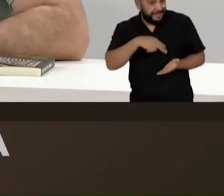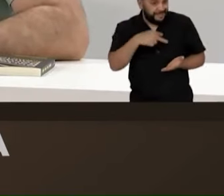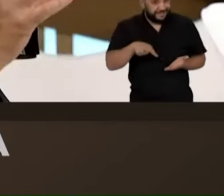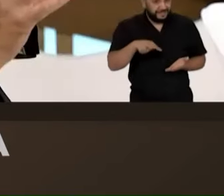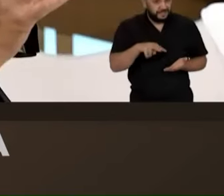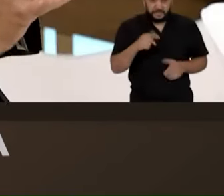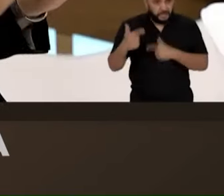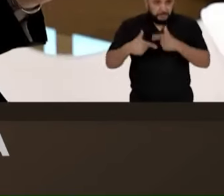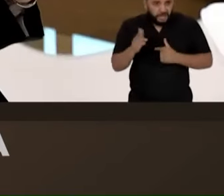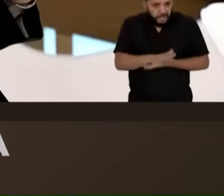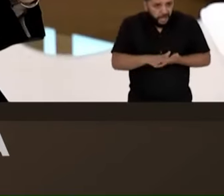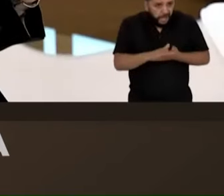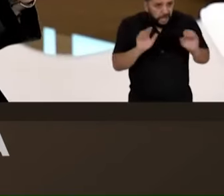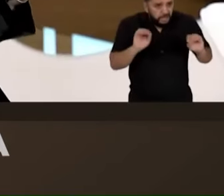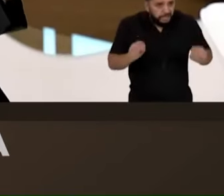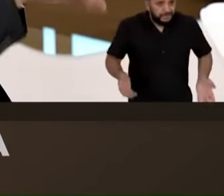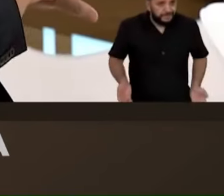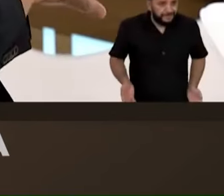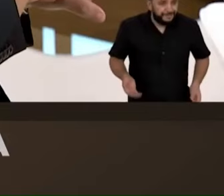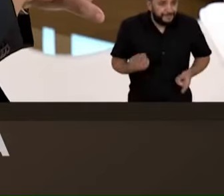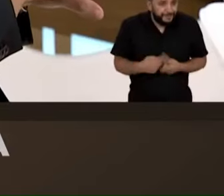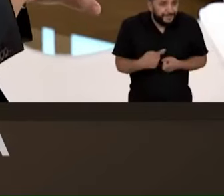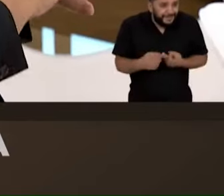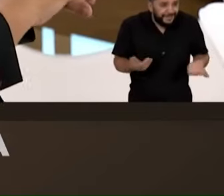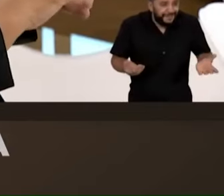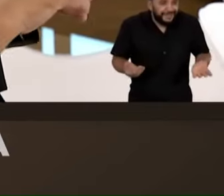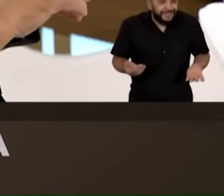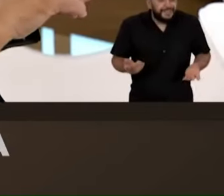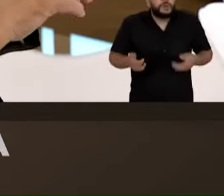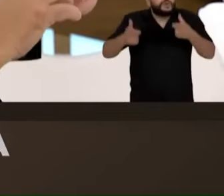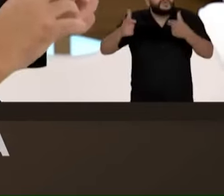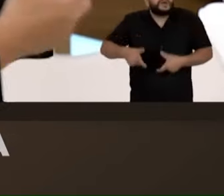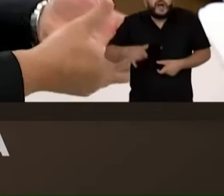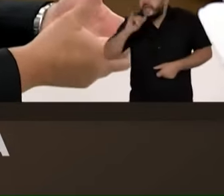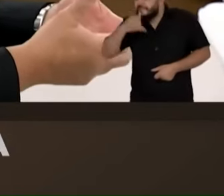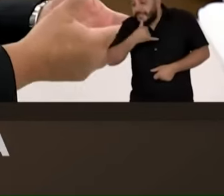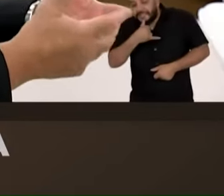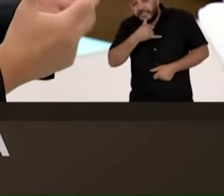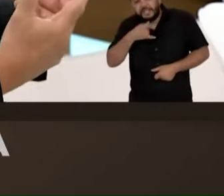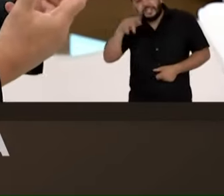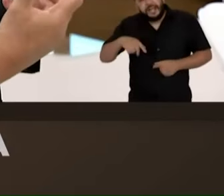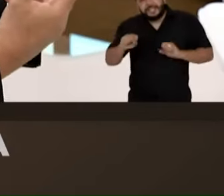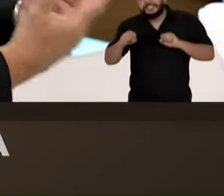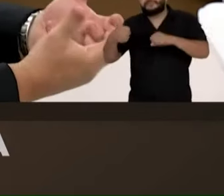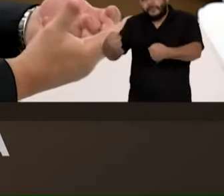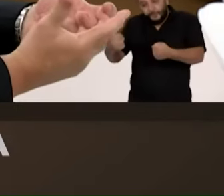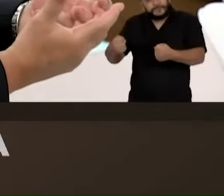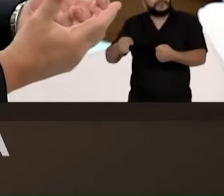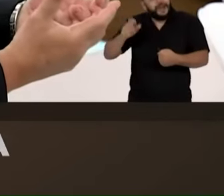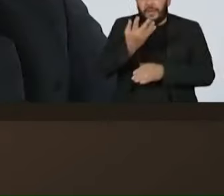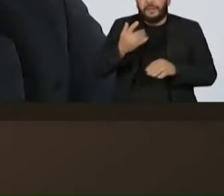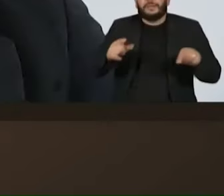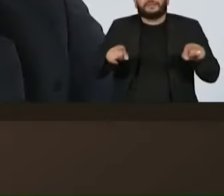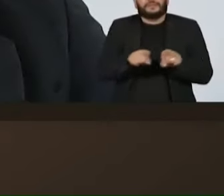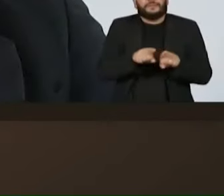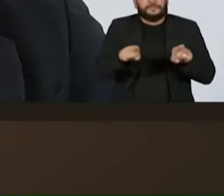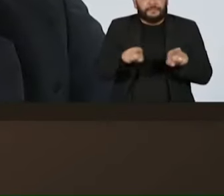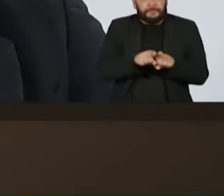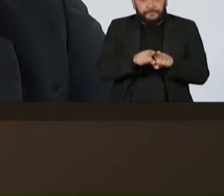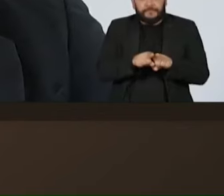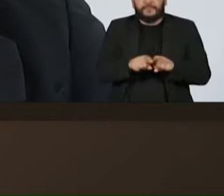não trabalha. Porque o local onde vive a infelicidade é onde você tem que fazer esforço, onde você tem que fazer uma dedicação.